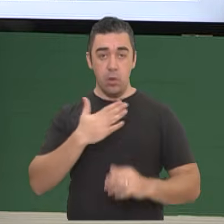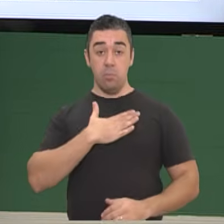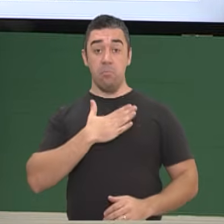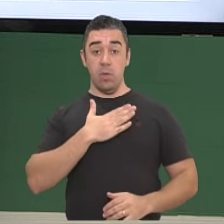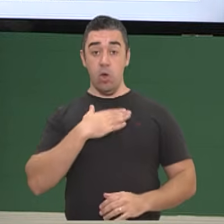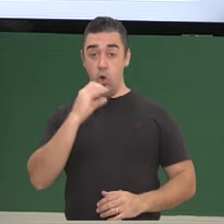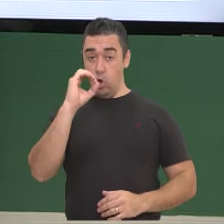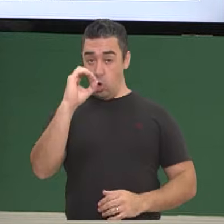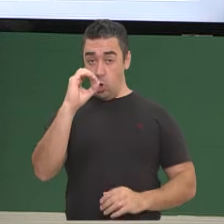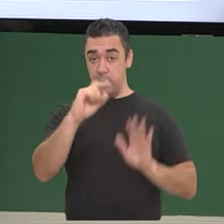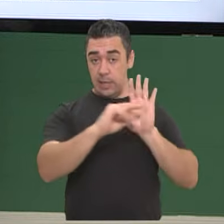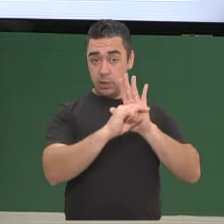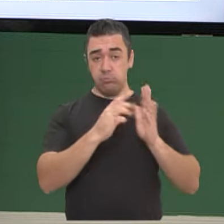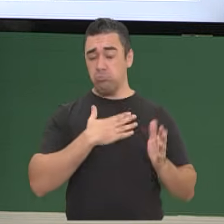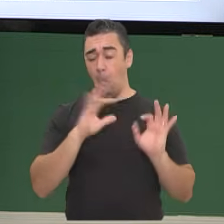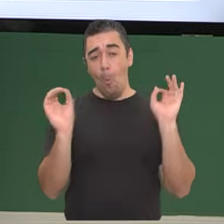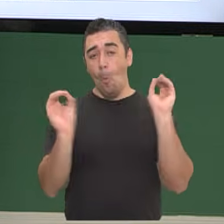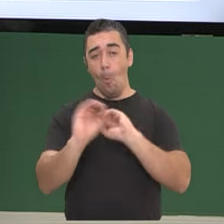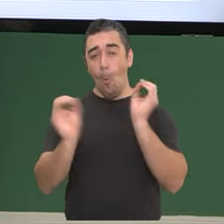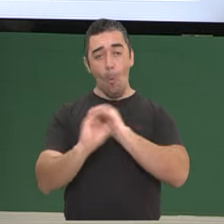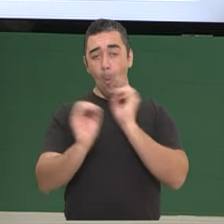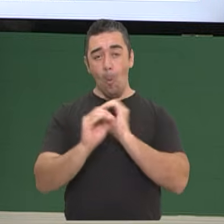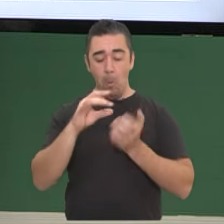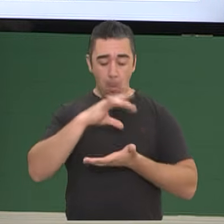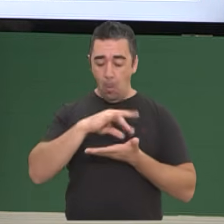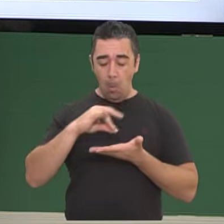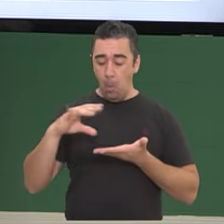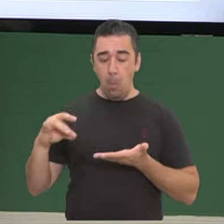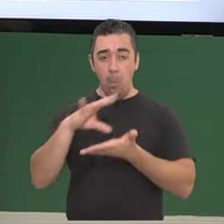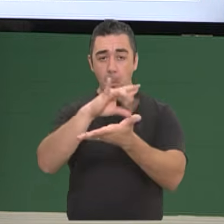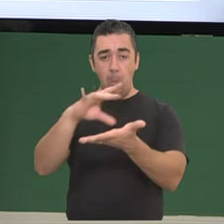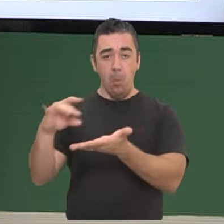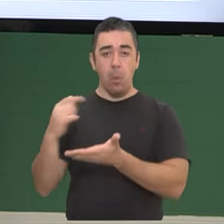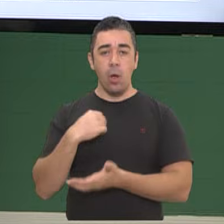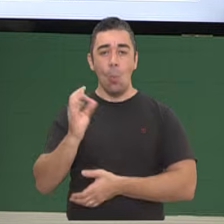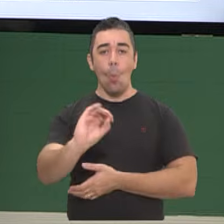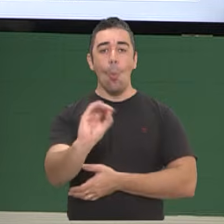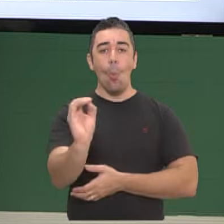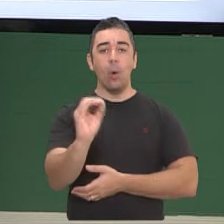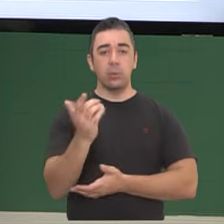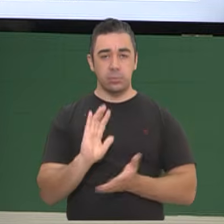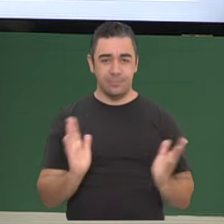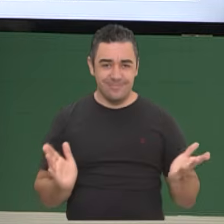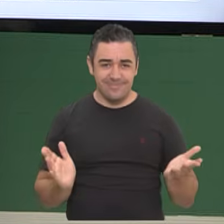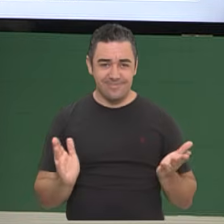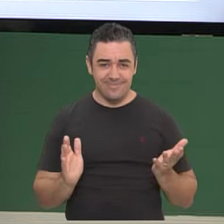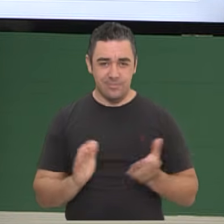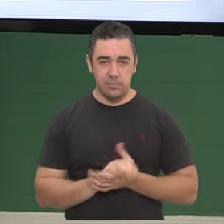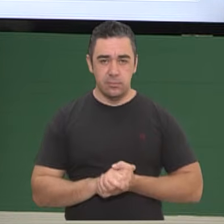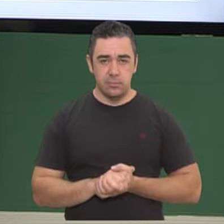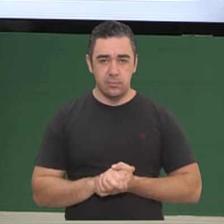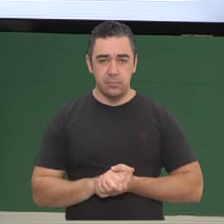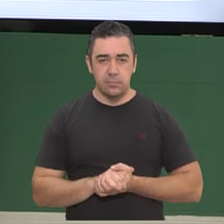fazer esse teste, não vai ter reação nenhuma, porque eu não tenho nenhuma das 3 proteínas no sangue.